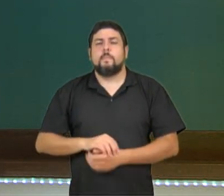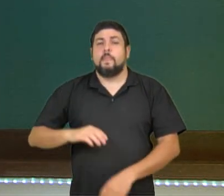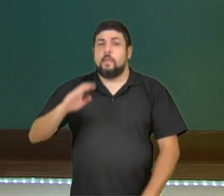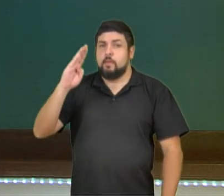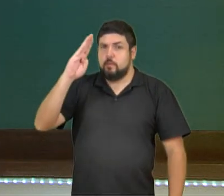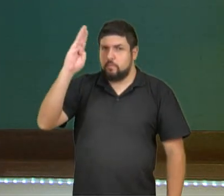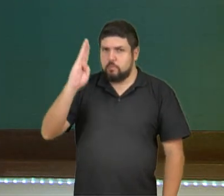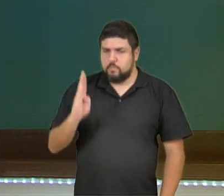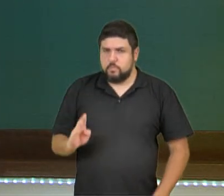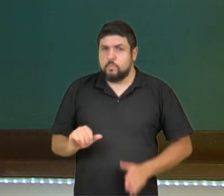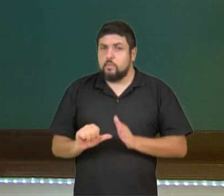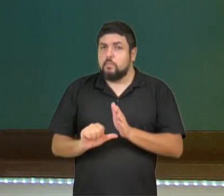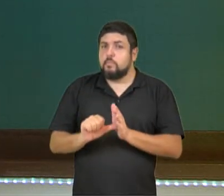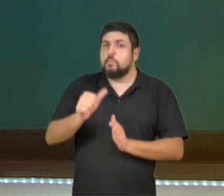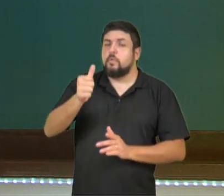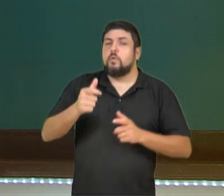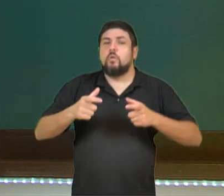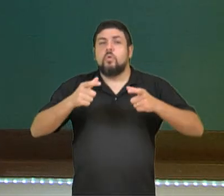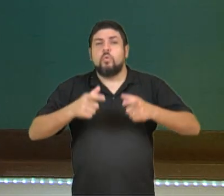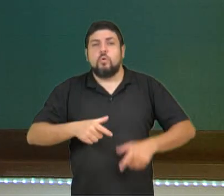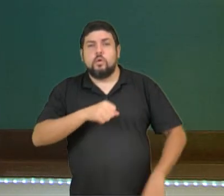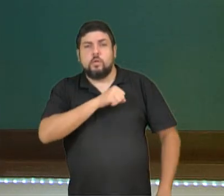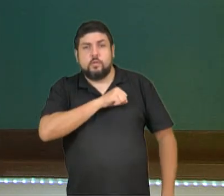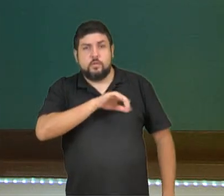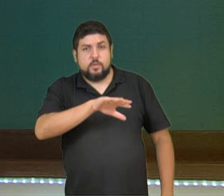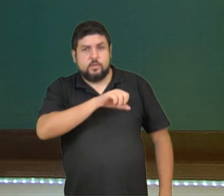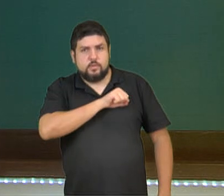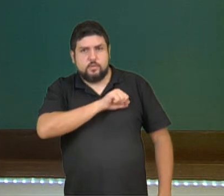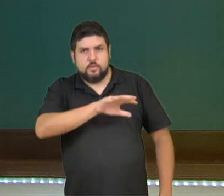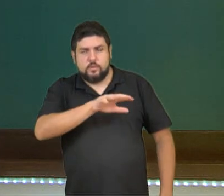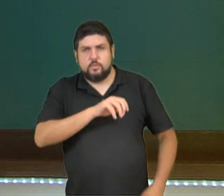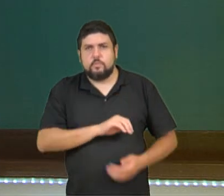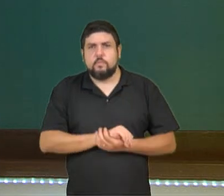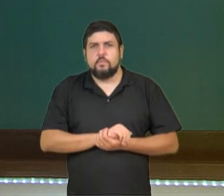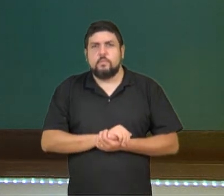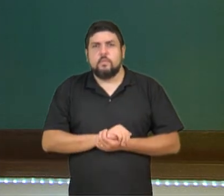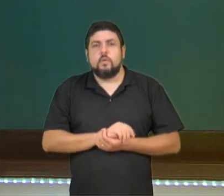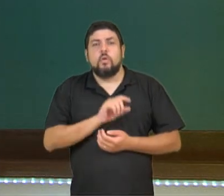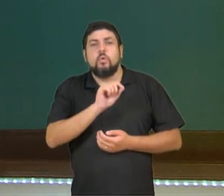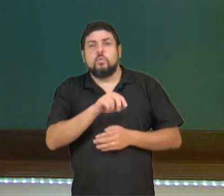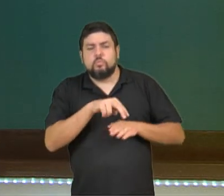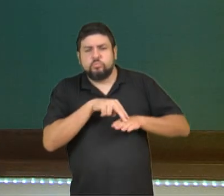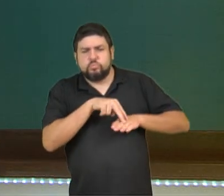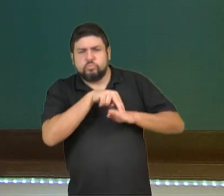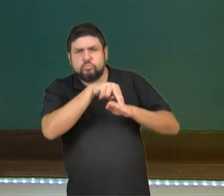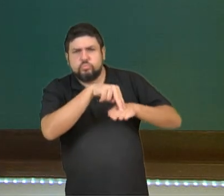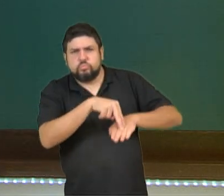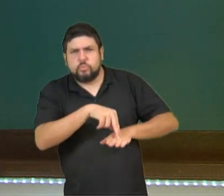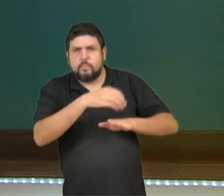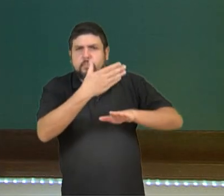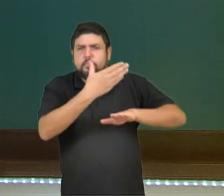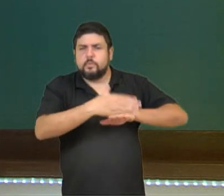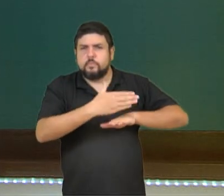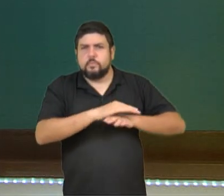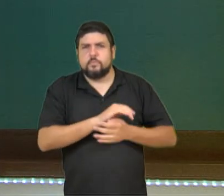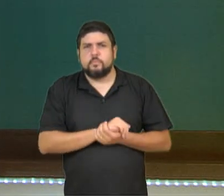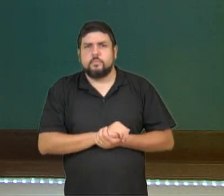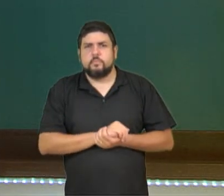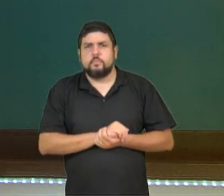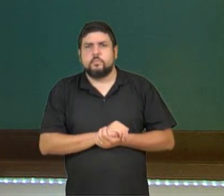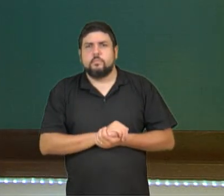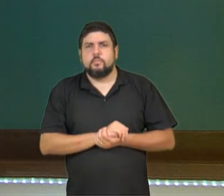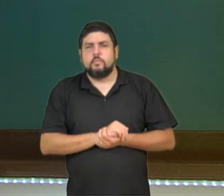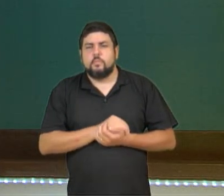chegou primeira vez em Santos, e Santos foi o lugar em que os primeiros surfistas brasileiros começaram a praticar. Aí a gente tem aqui a evolução das